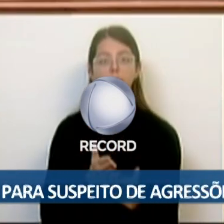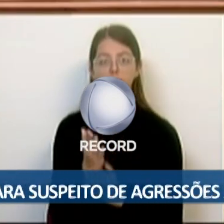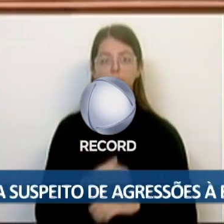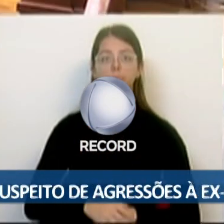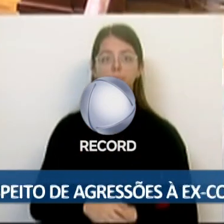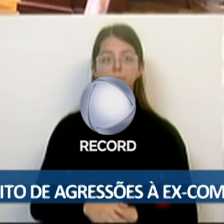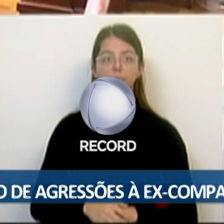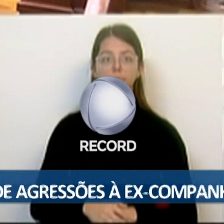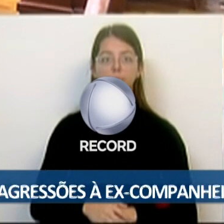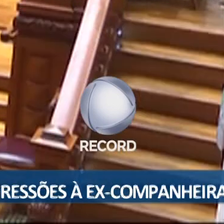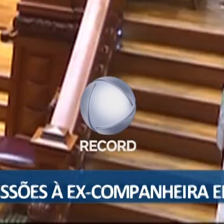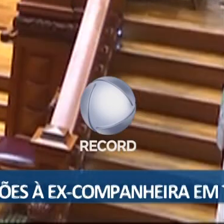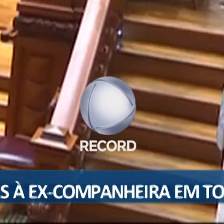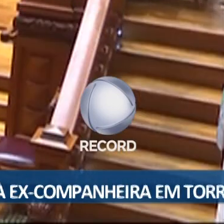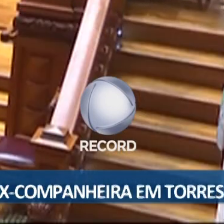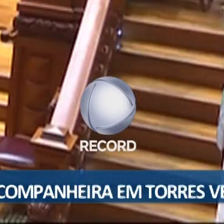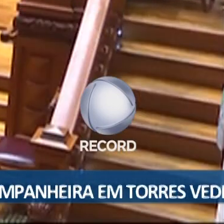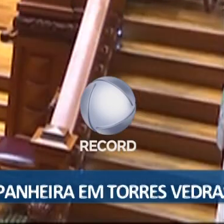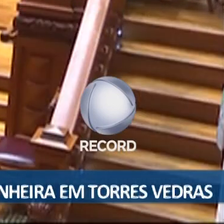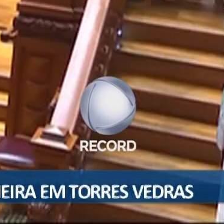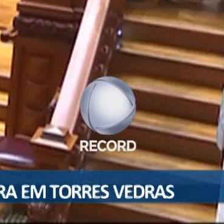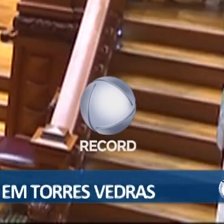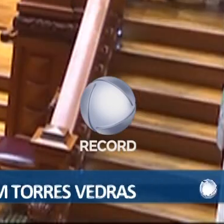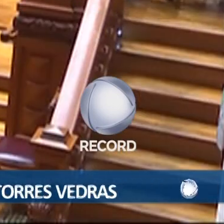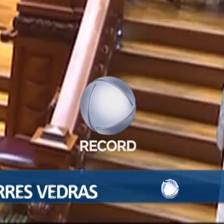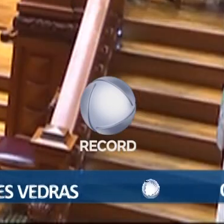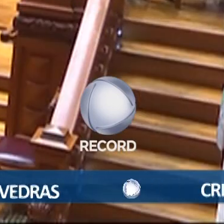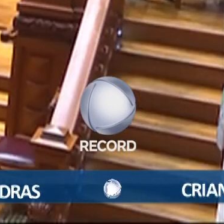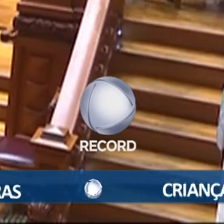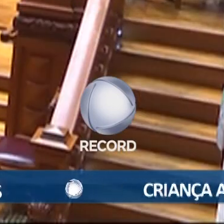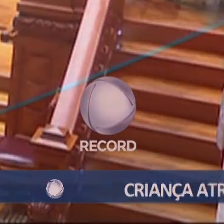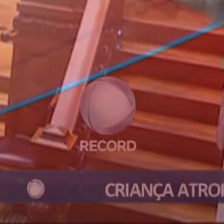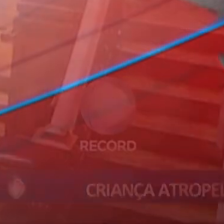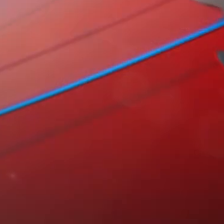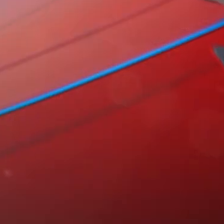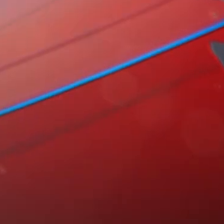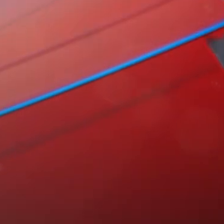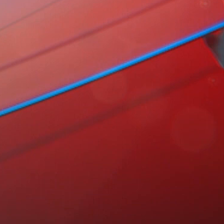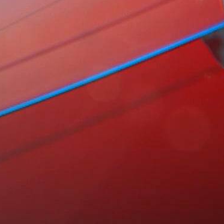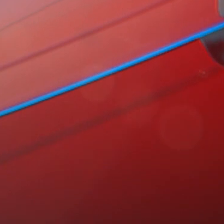10, e a votação final global só vai acontecer no dia 29 de novembro.